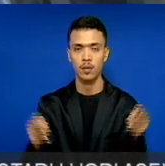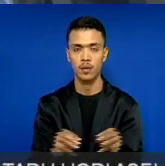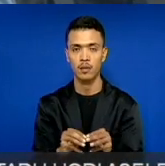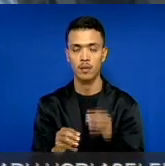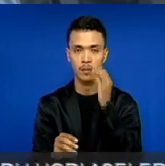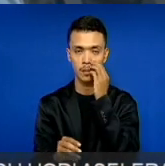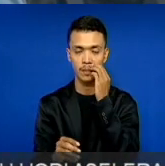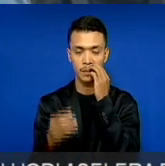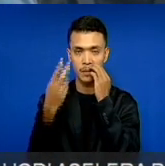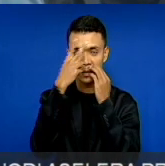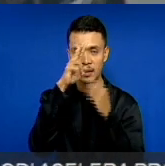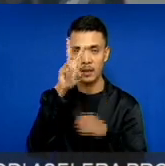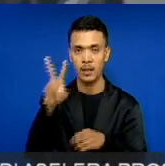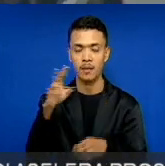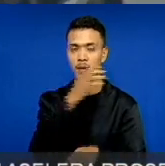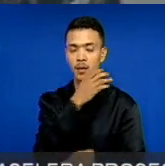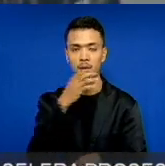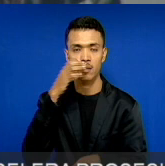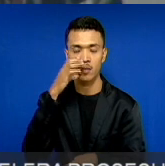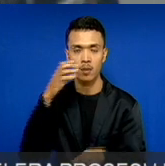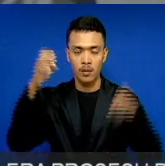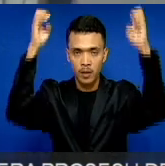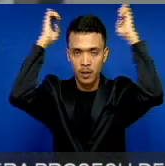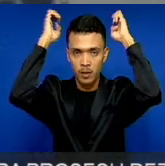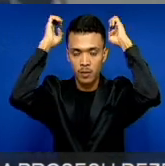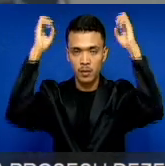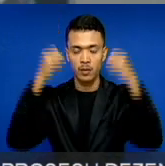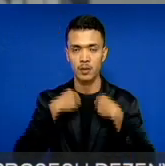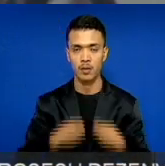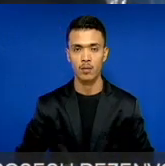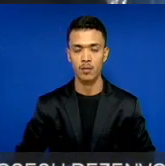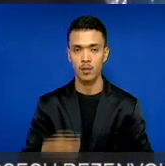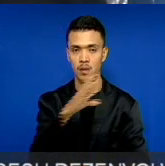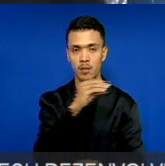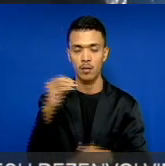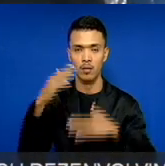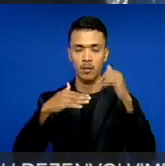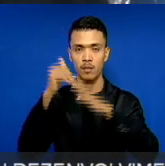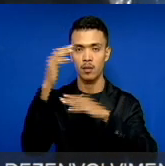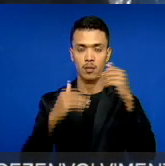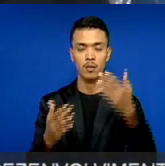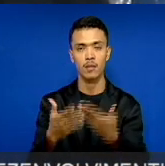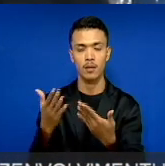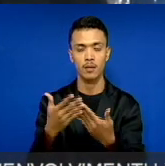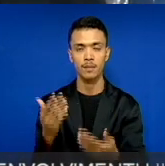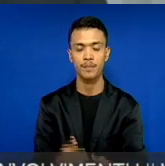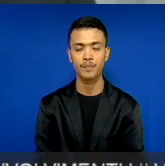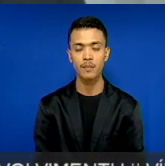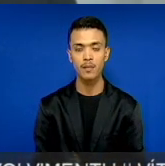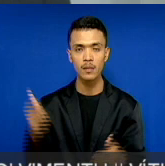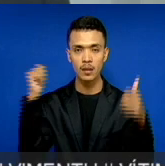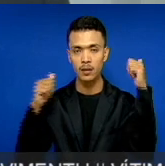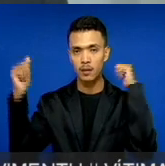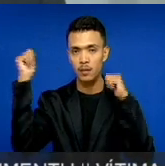se fokuliu ba iha setor agricultura, educação, saúde no infraestrutura básica. Atividade da Oira